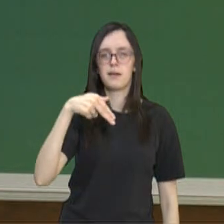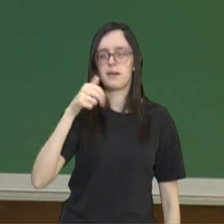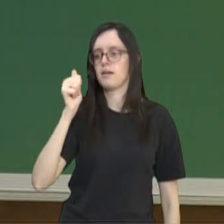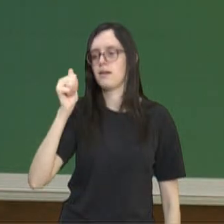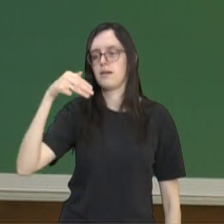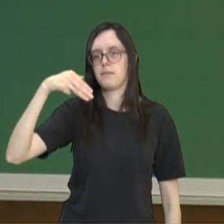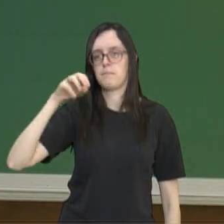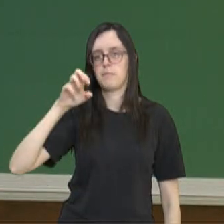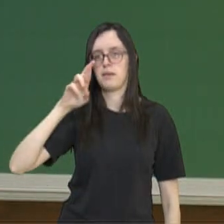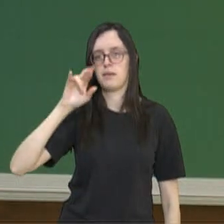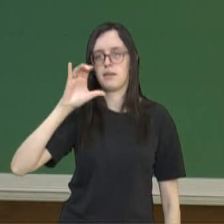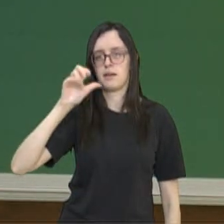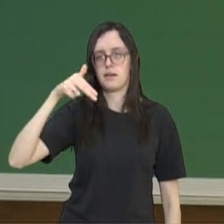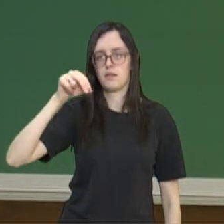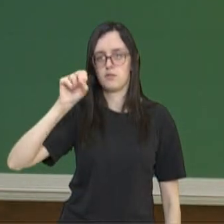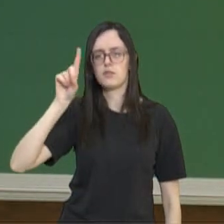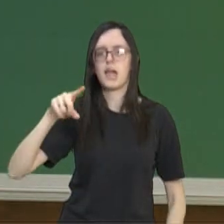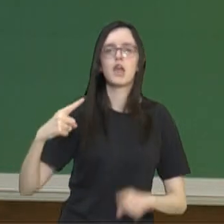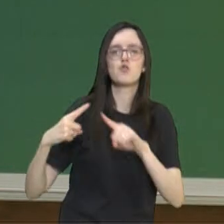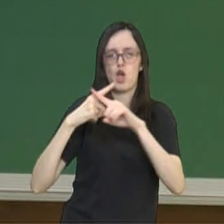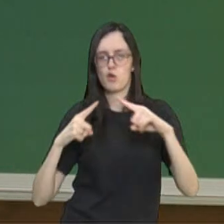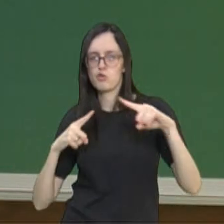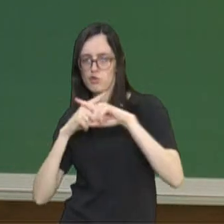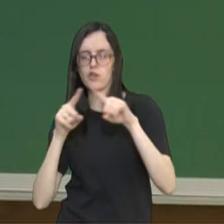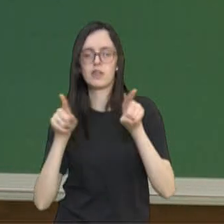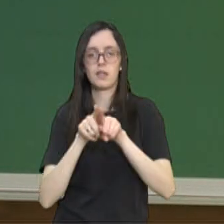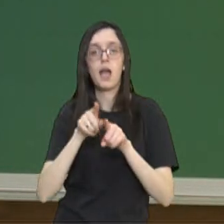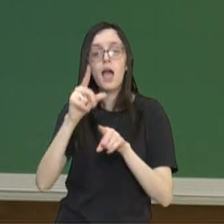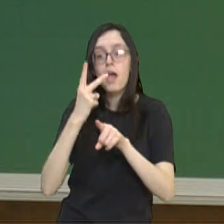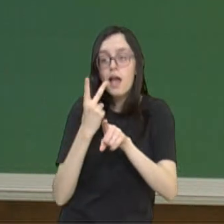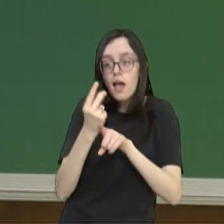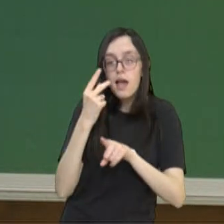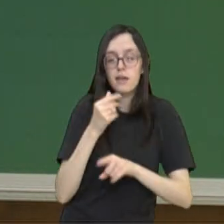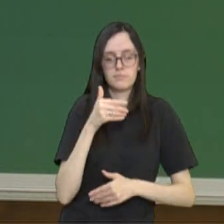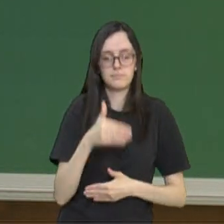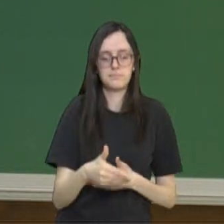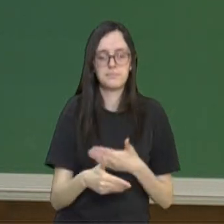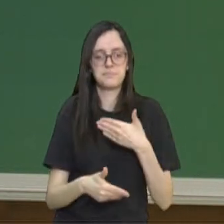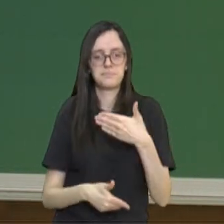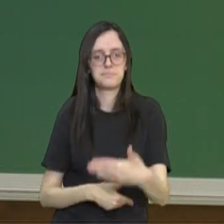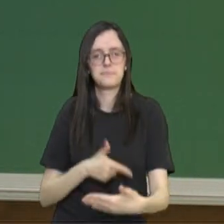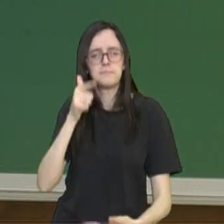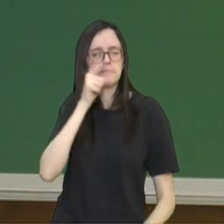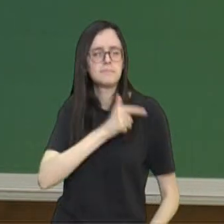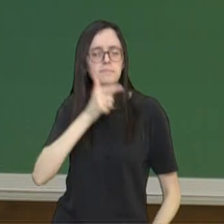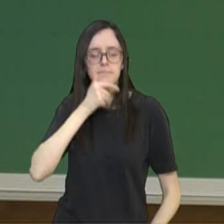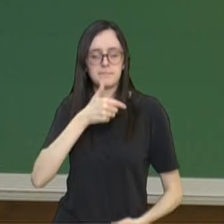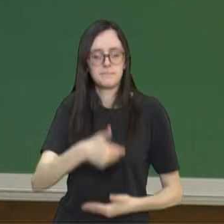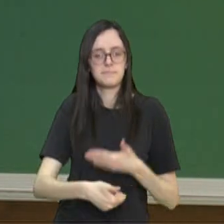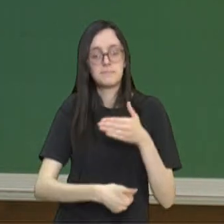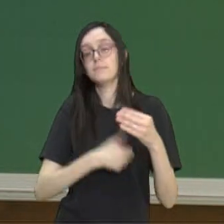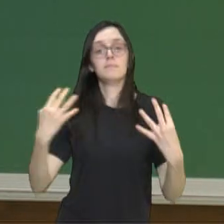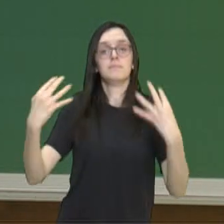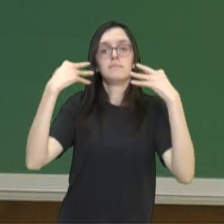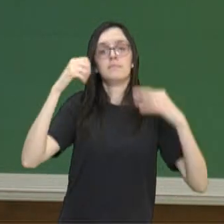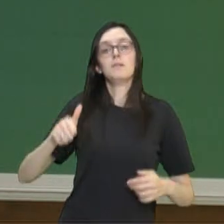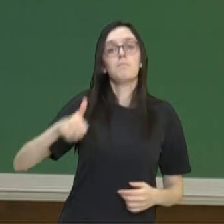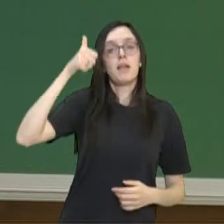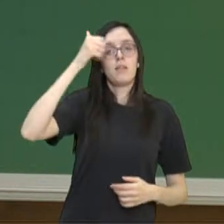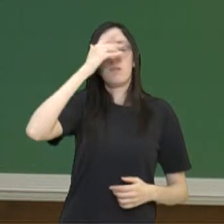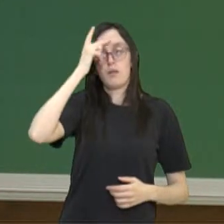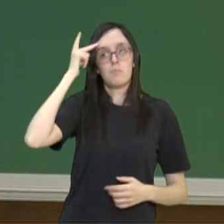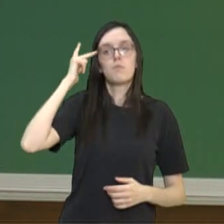têm uma visibilidade maior, questão de patrocínio, ter mais dinheiro para investir em equipamentos, no treino